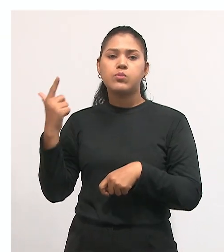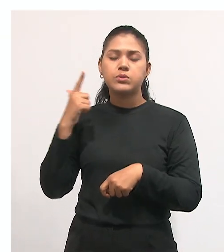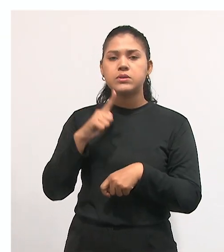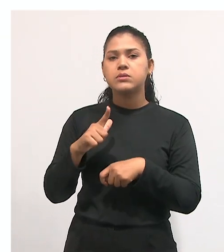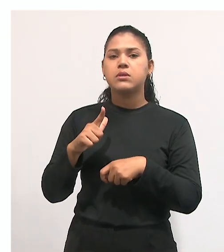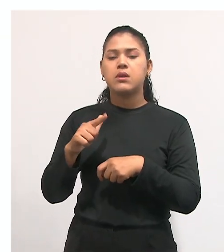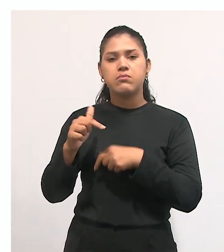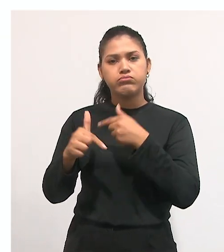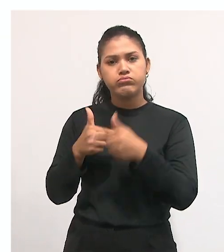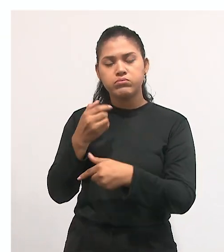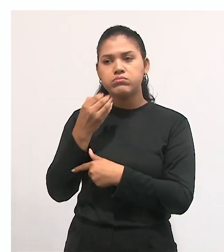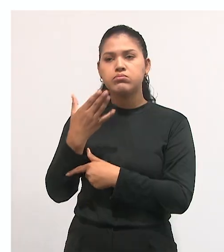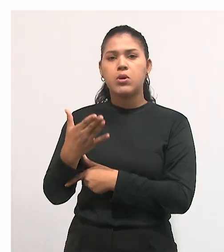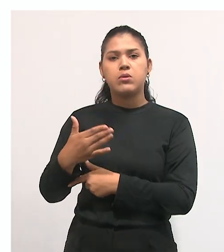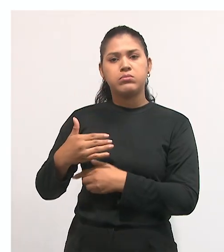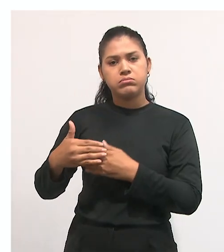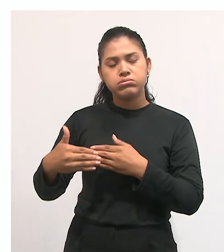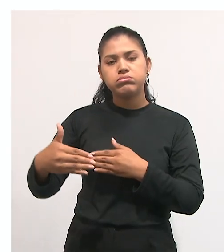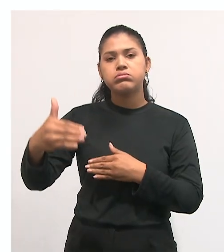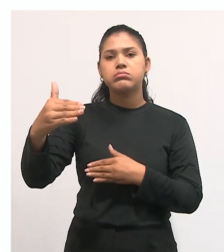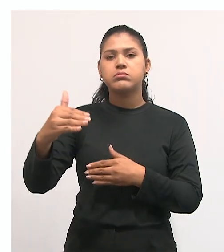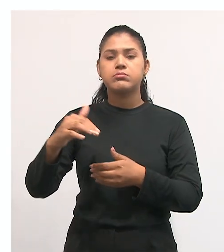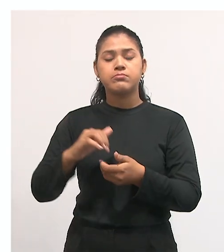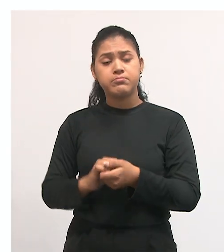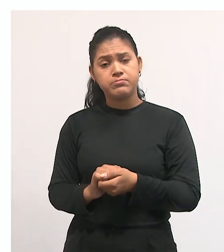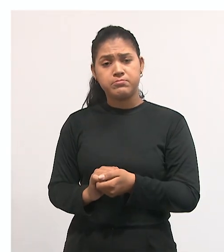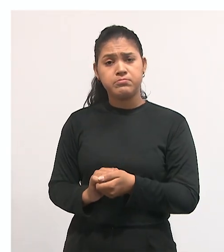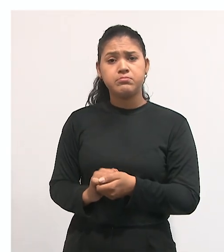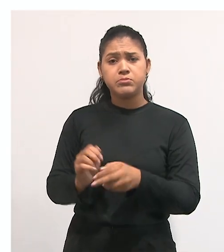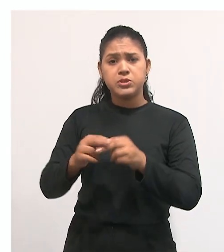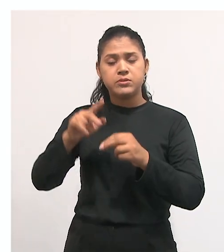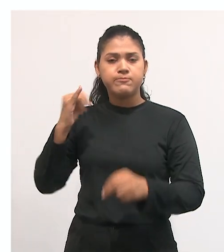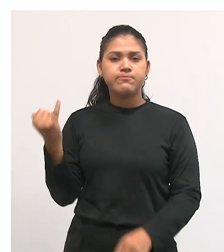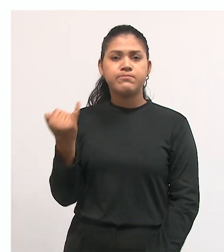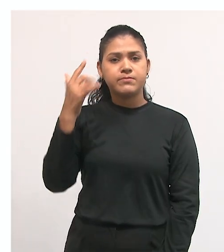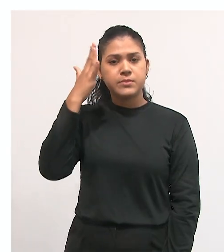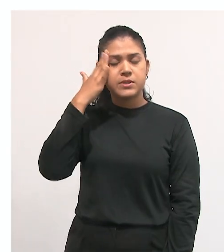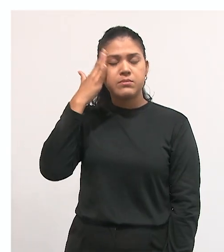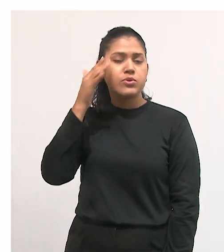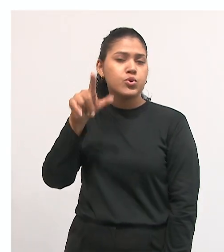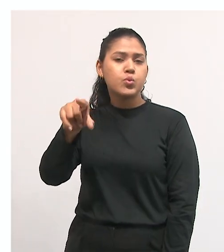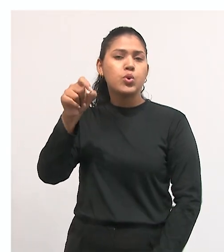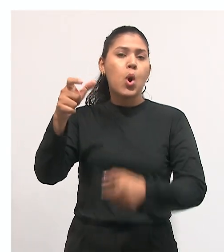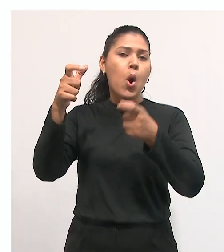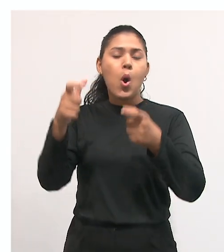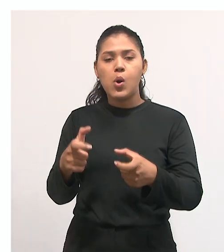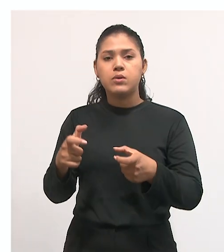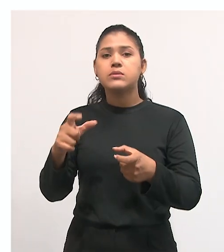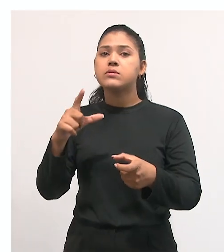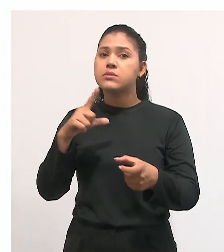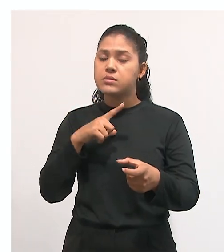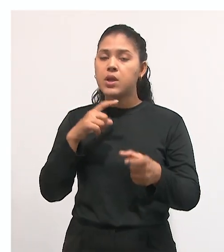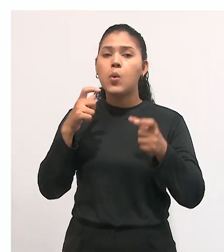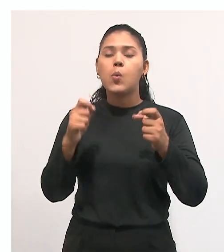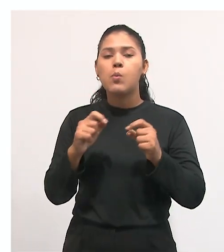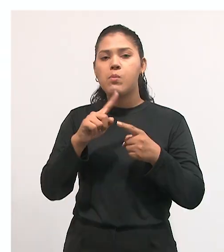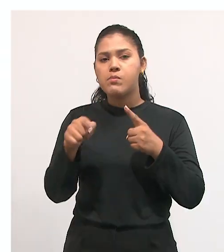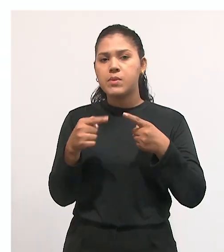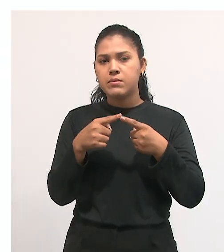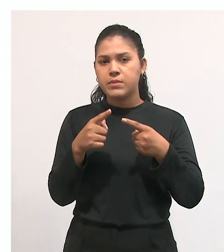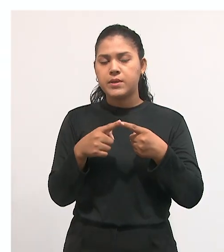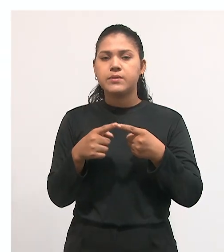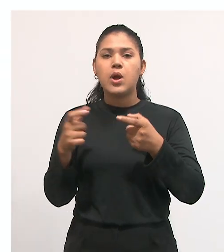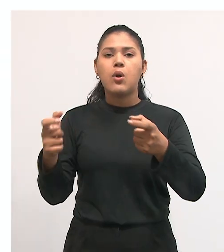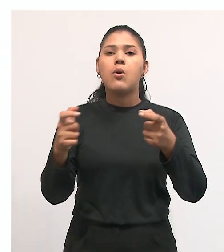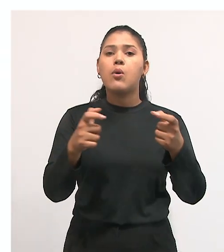bem estudada, né? Perfeito? Então aqui a escolha dessa localização dependerá de diversos fatores, né? Tais como o mercado, a